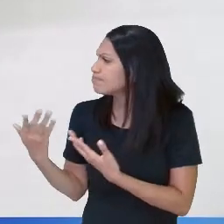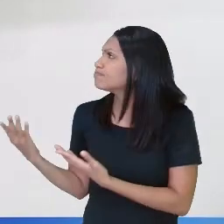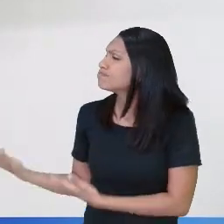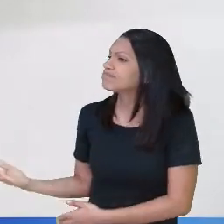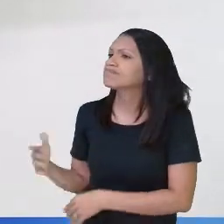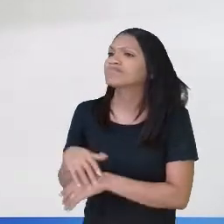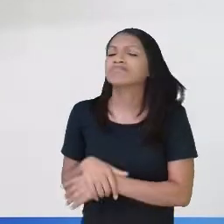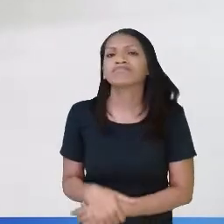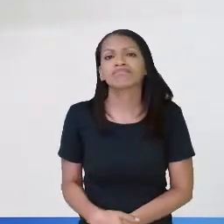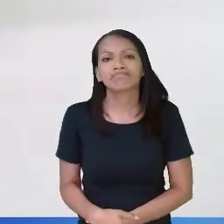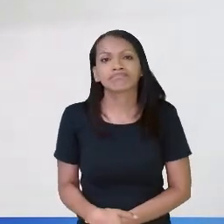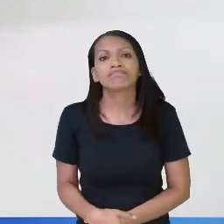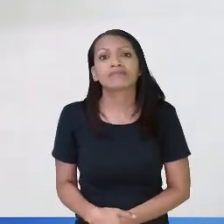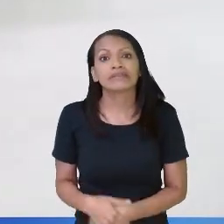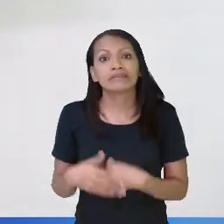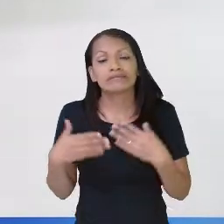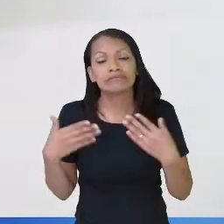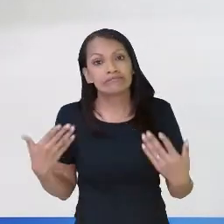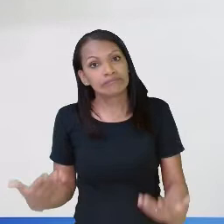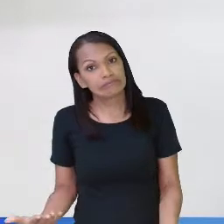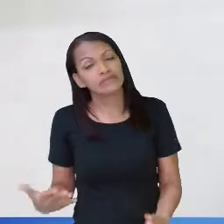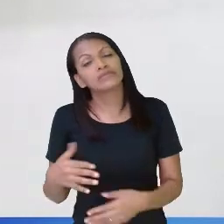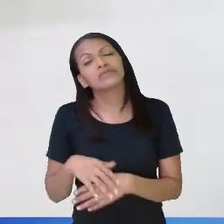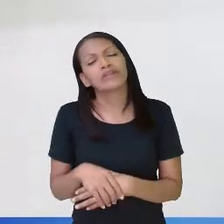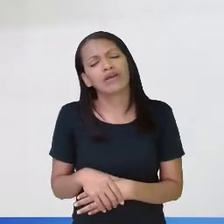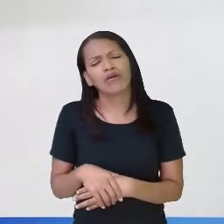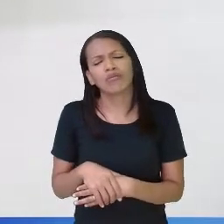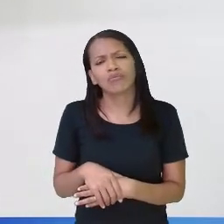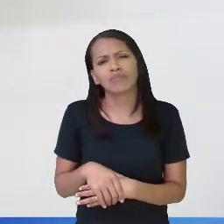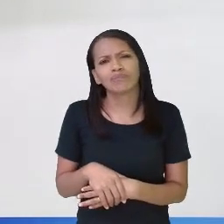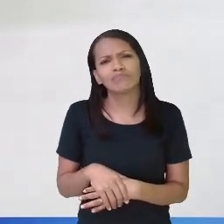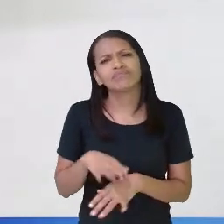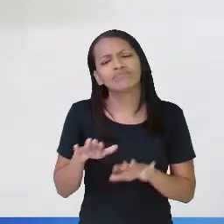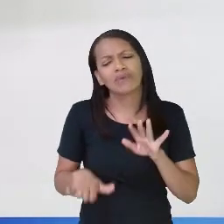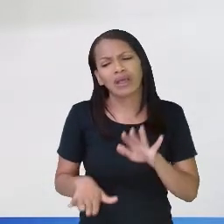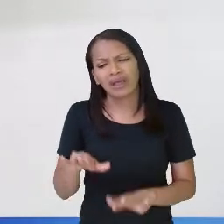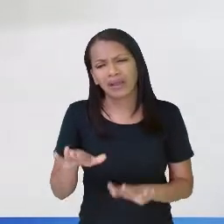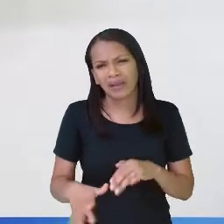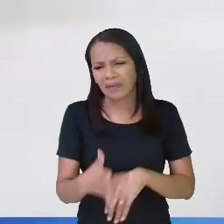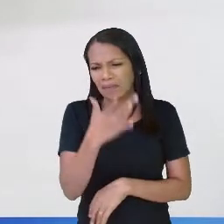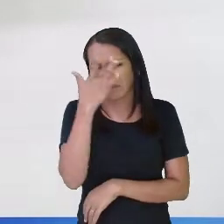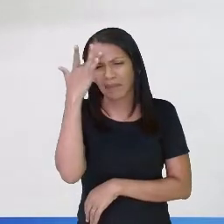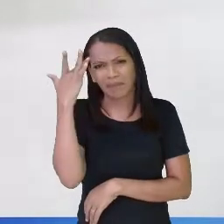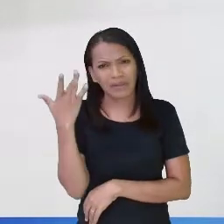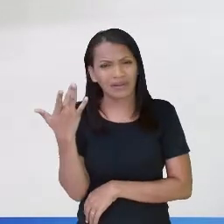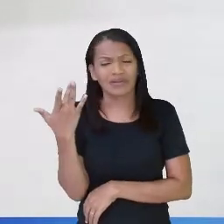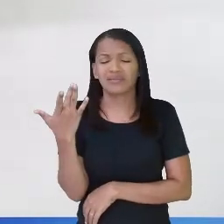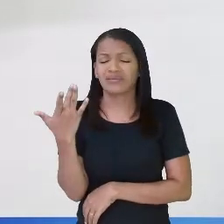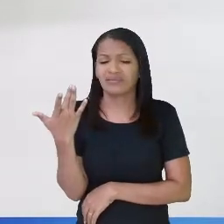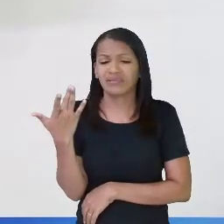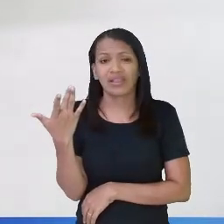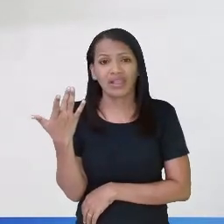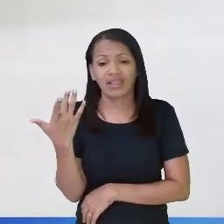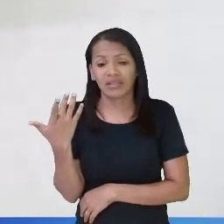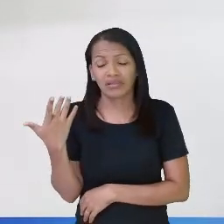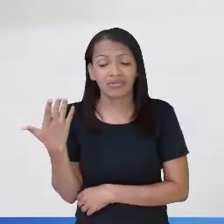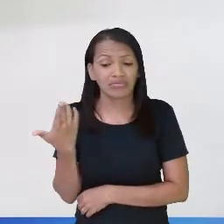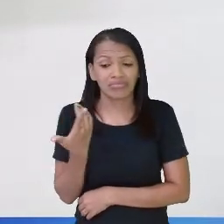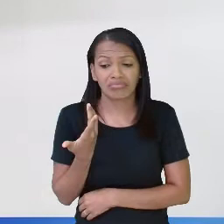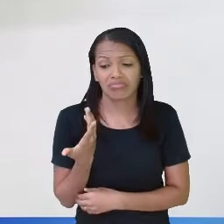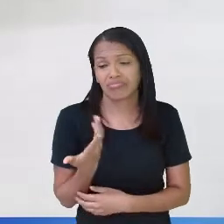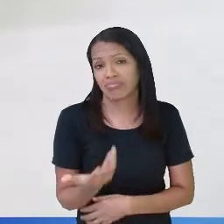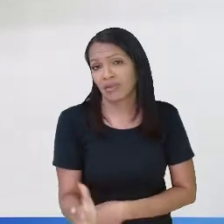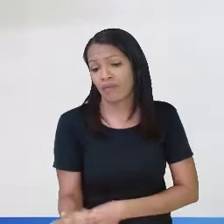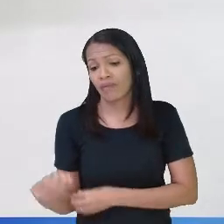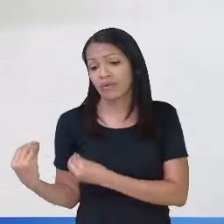primeiro. Então, infelizmente, muitas pessoas ainda insistem em negar esses direitos aos indígenas. A terra dele